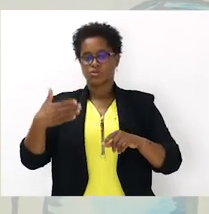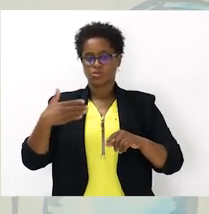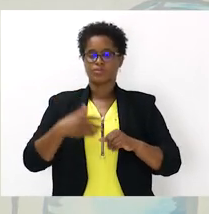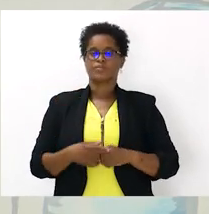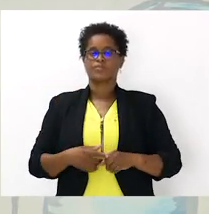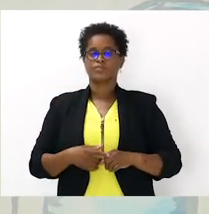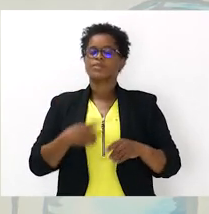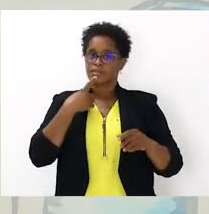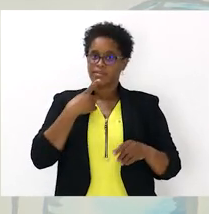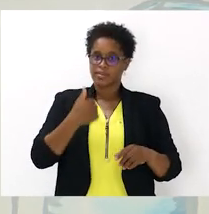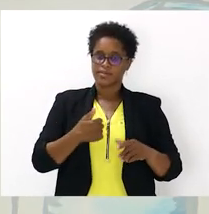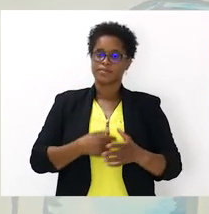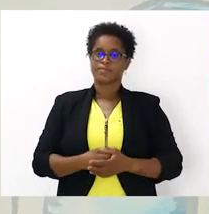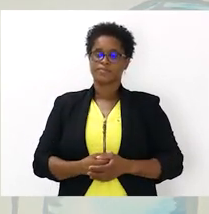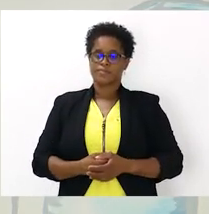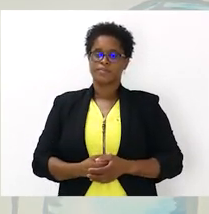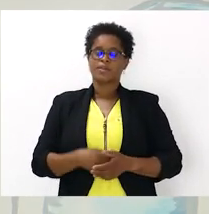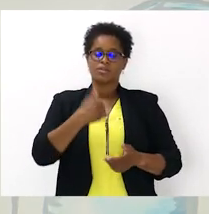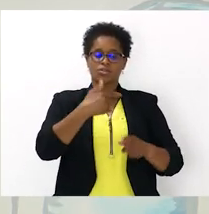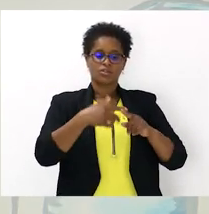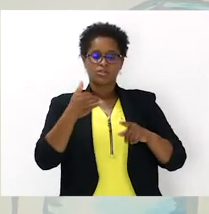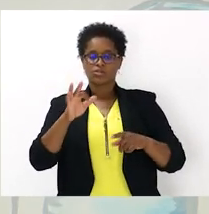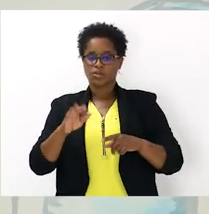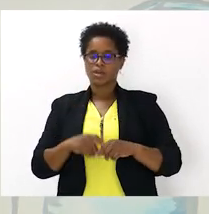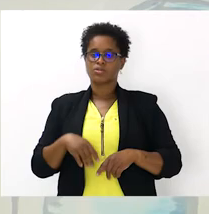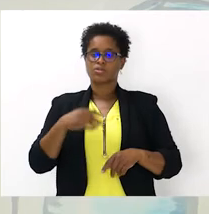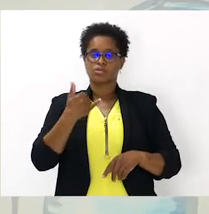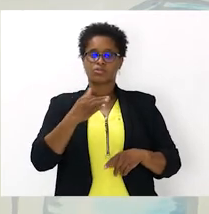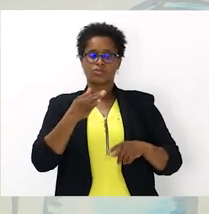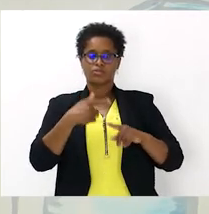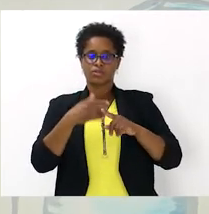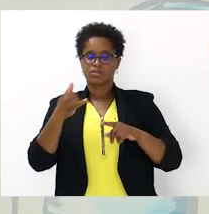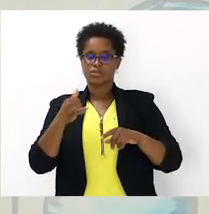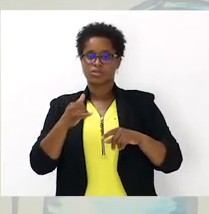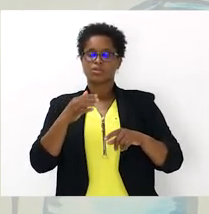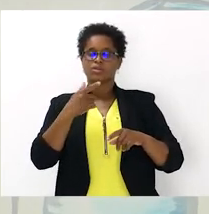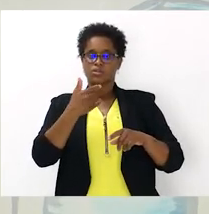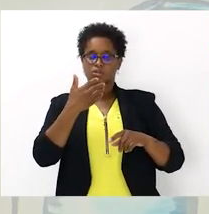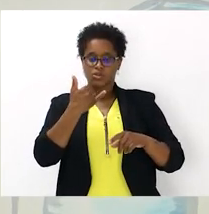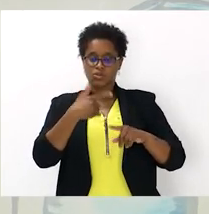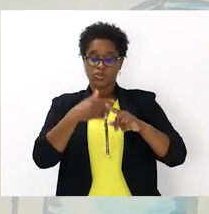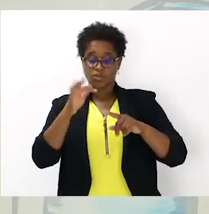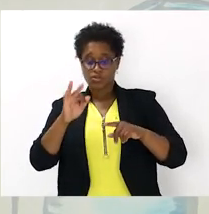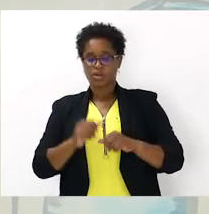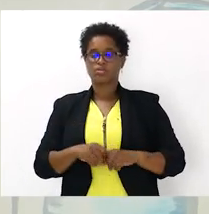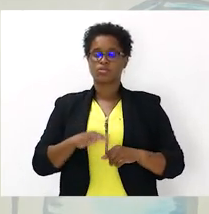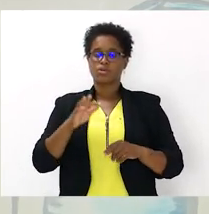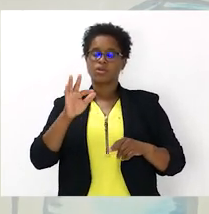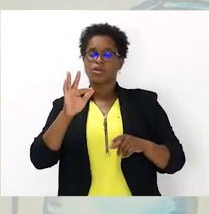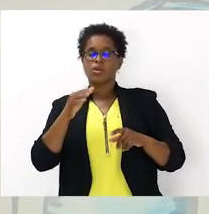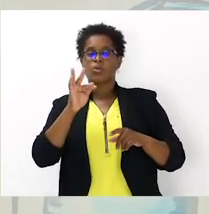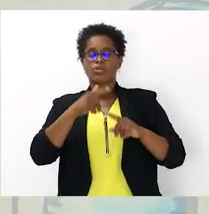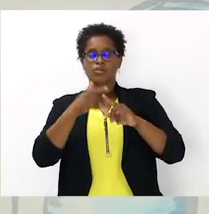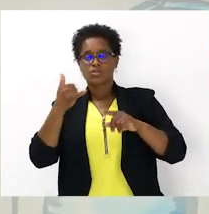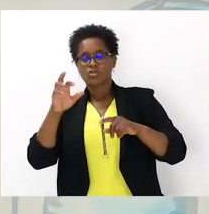1. Certo? 2 vezes 2, 4. 2 vezes 2, 2 vezes 2, 4. Desculpa. 4 vezes 2, 8. 8